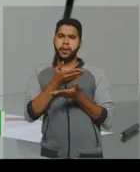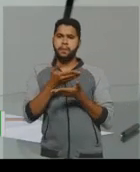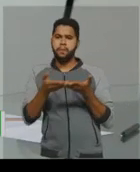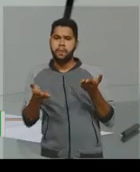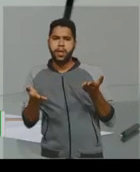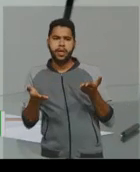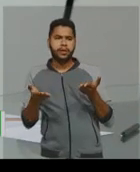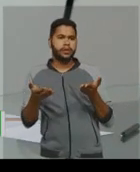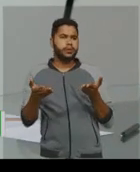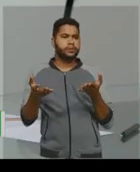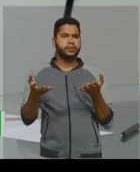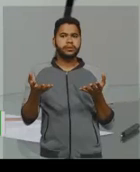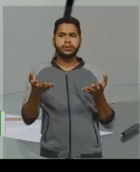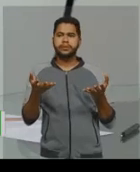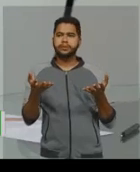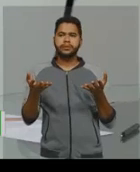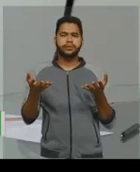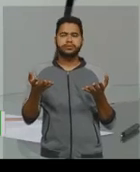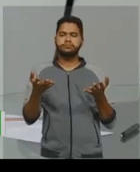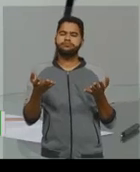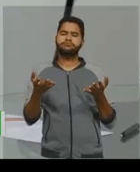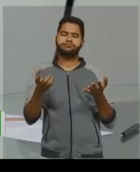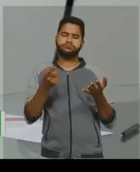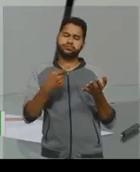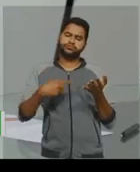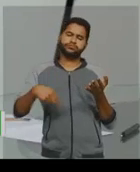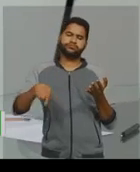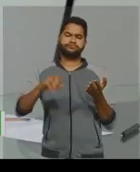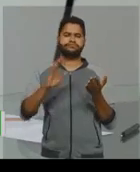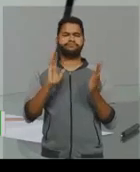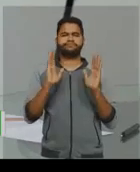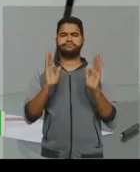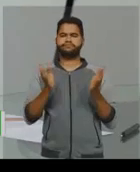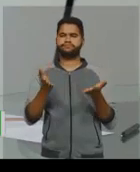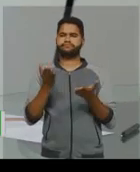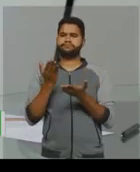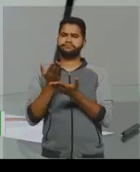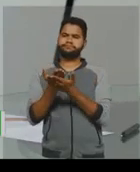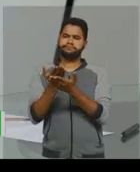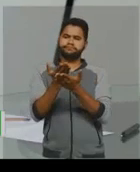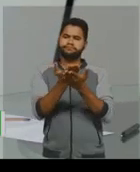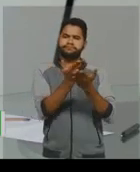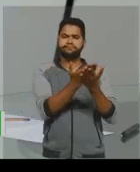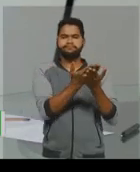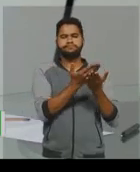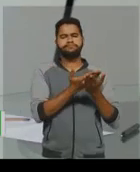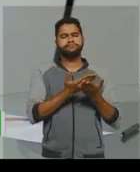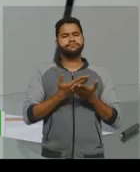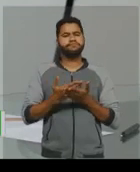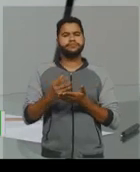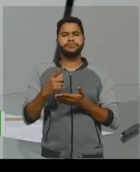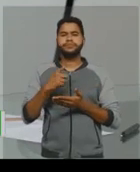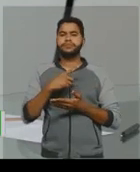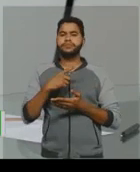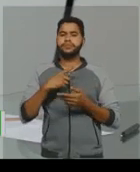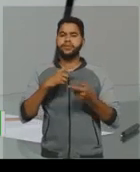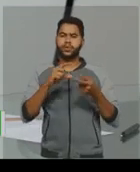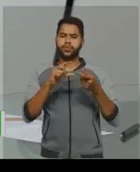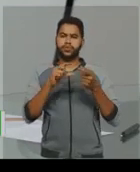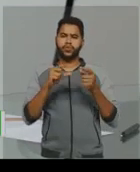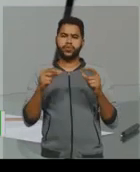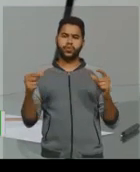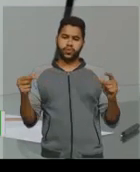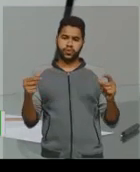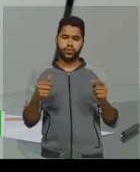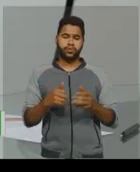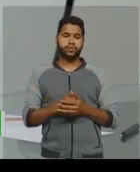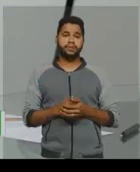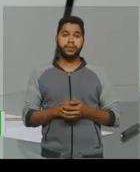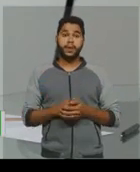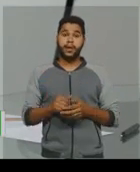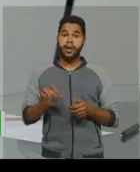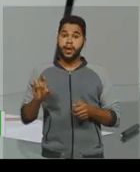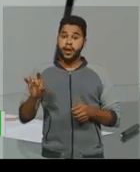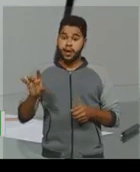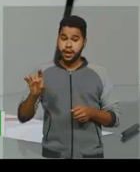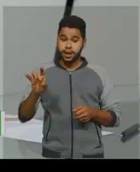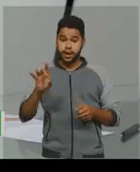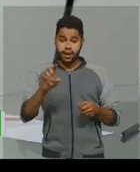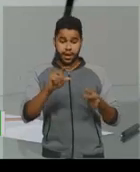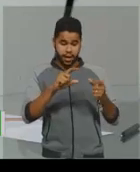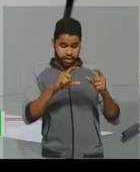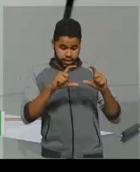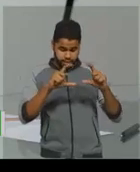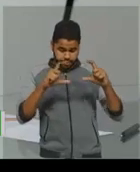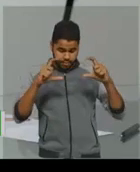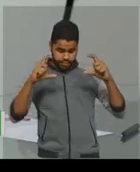dentro daquele parágrafo. Porque nós já estudamos, cada parágrafo, ele tem uma estrutura. Cada parágrafo tem